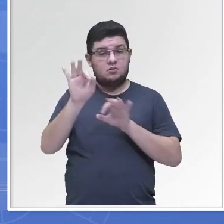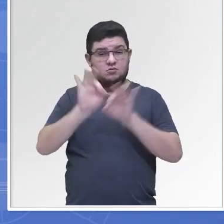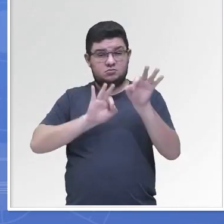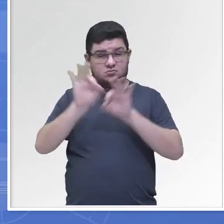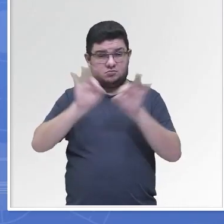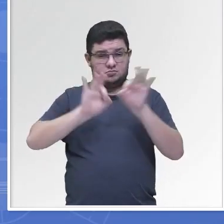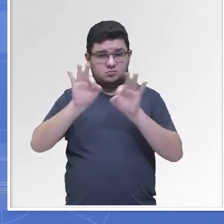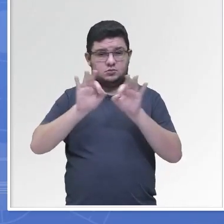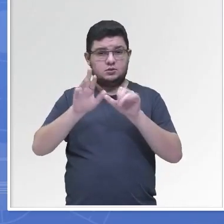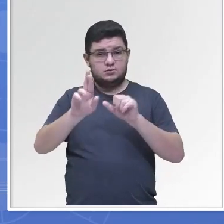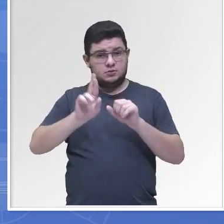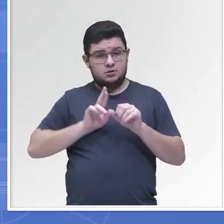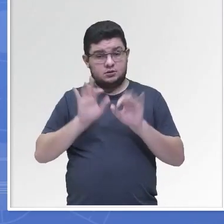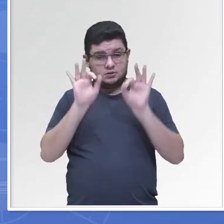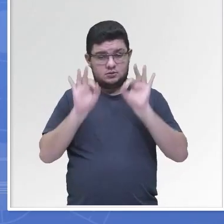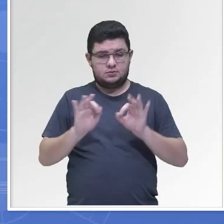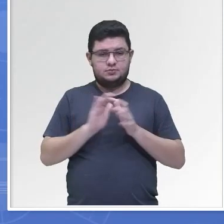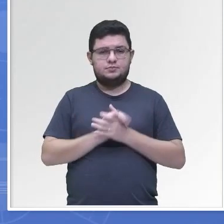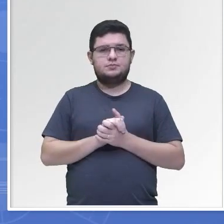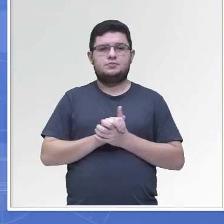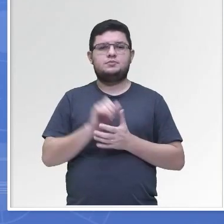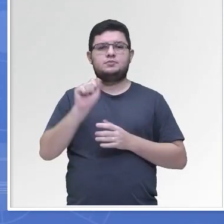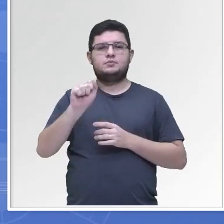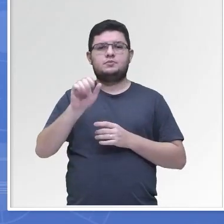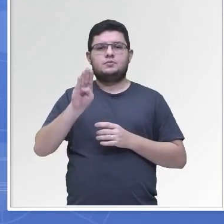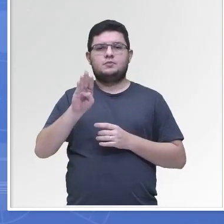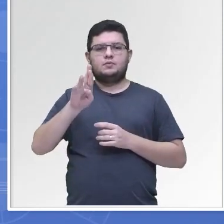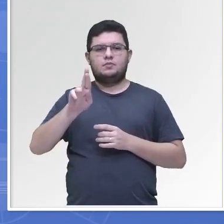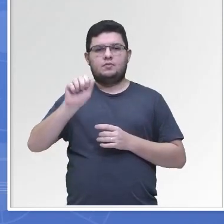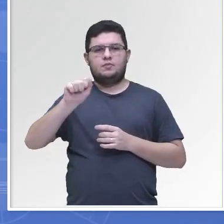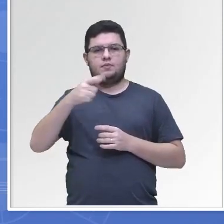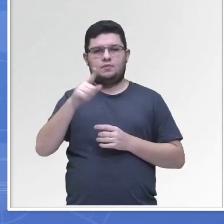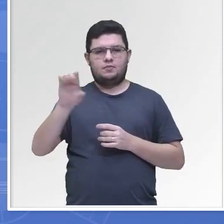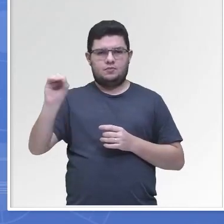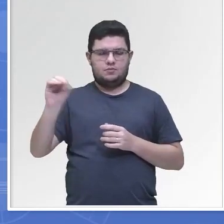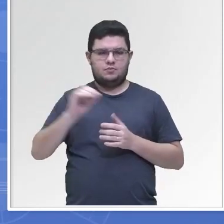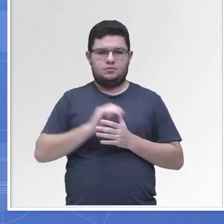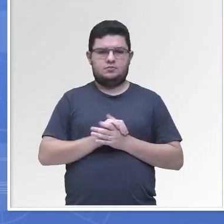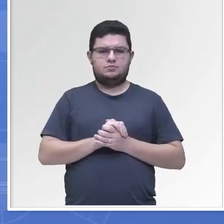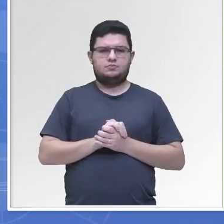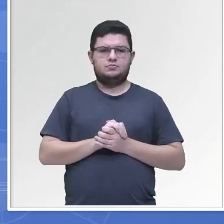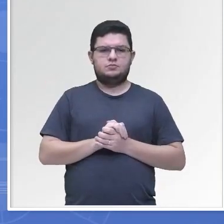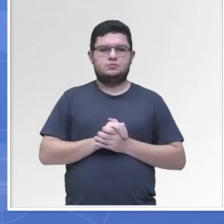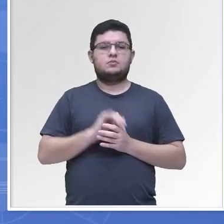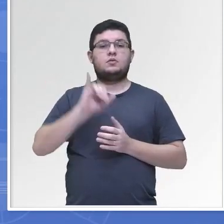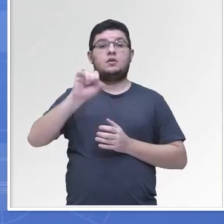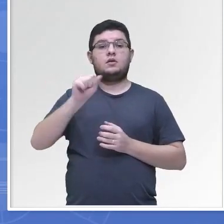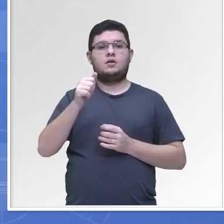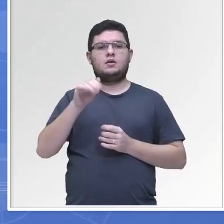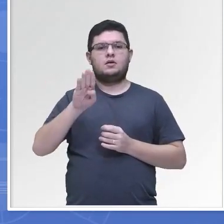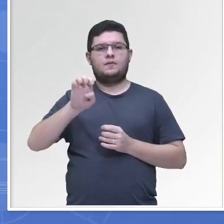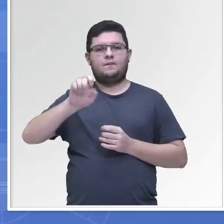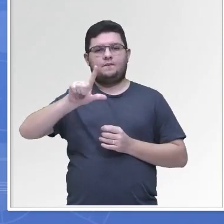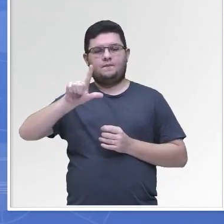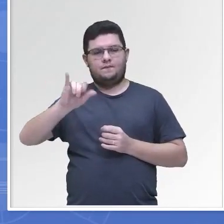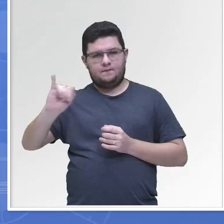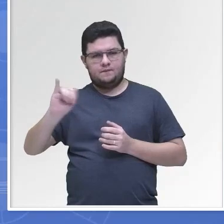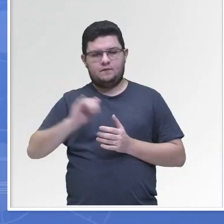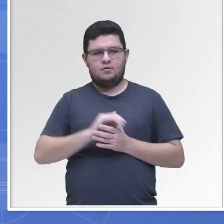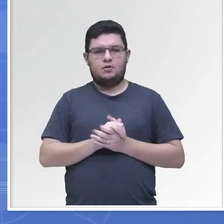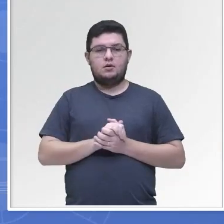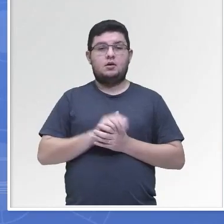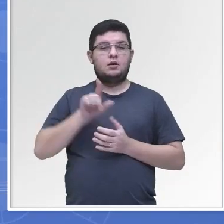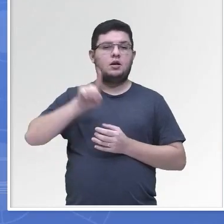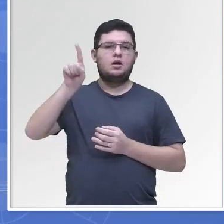a opção correta. Abraão, temos também ali a Isabelle. Olha, Isabelle, lá de